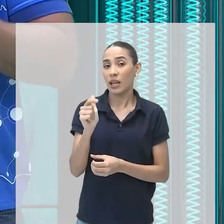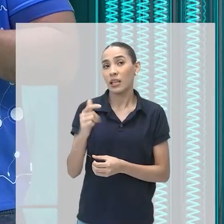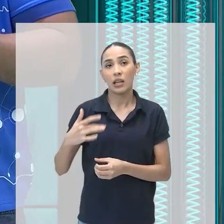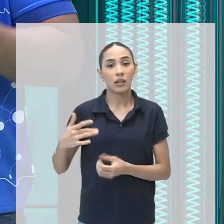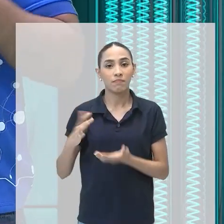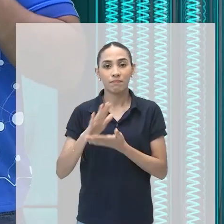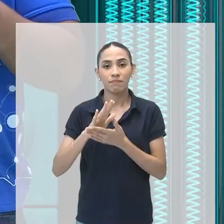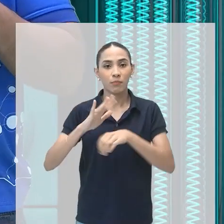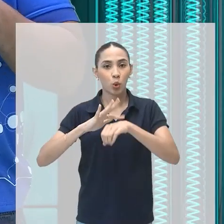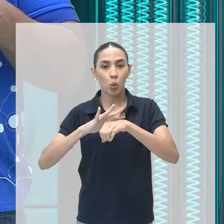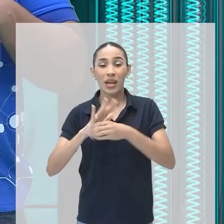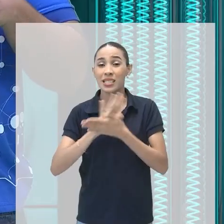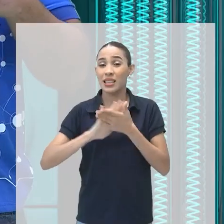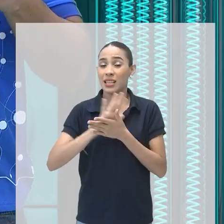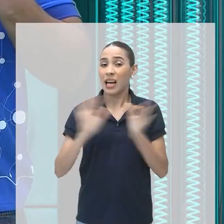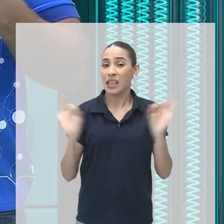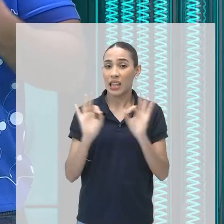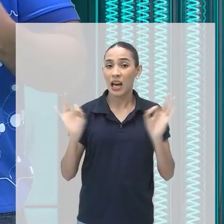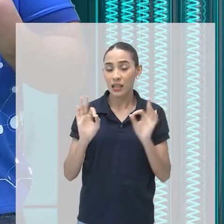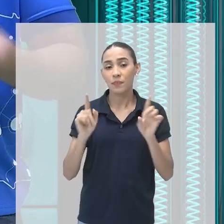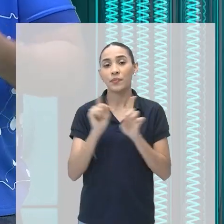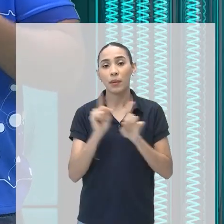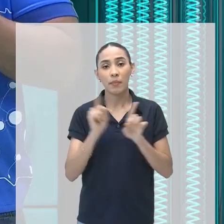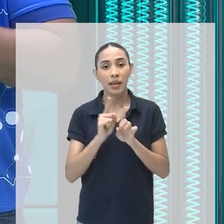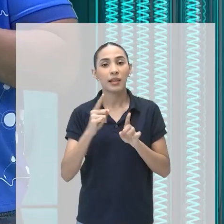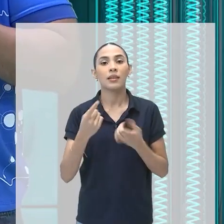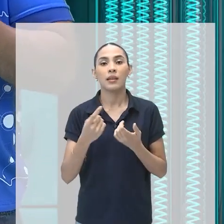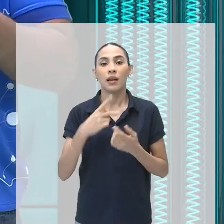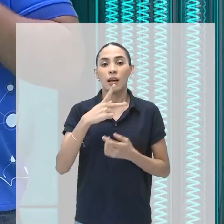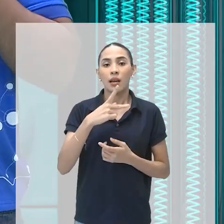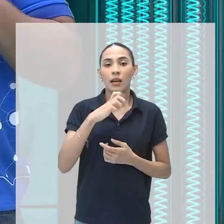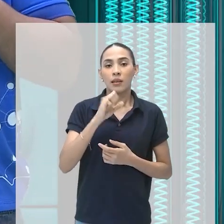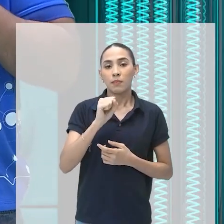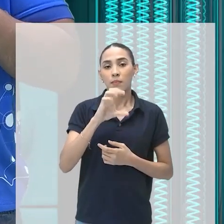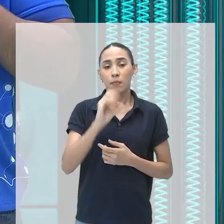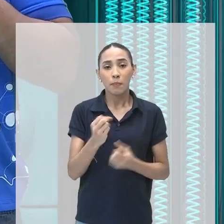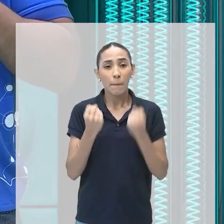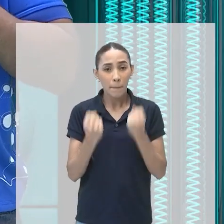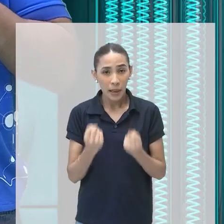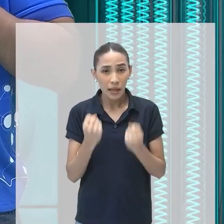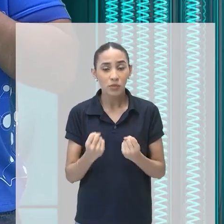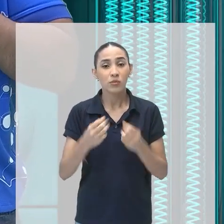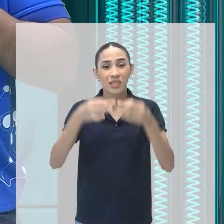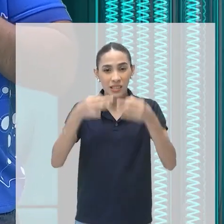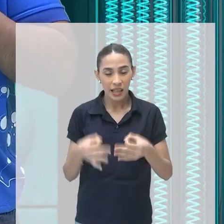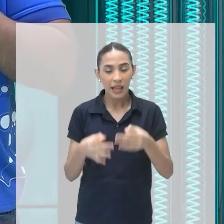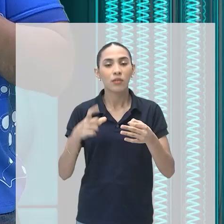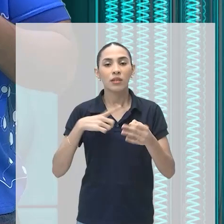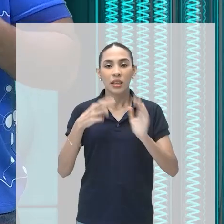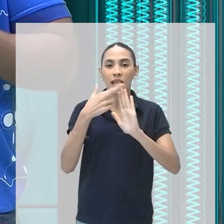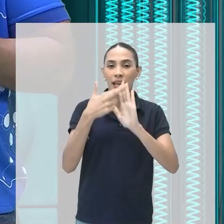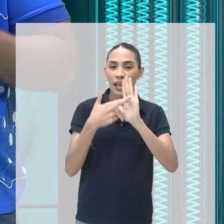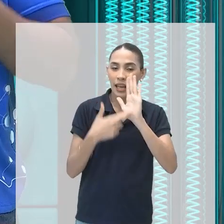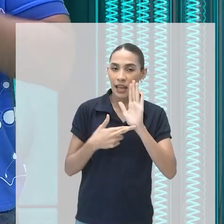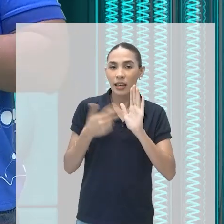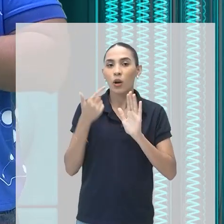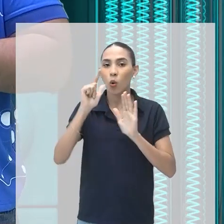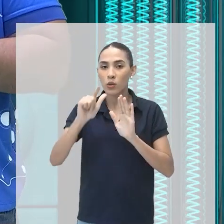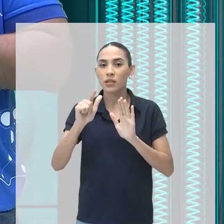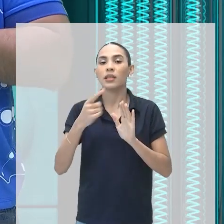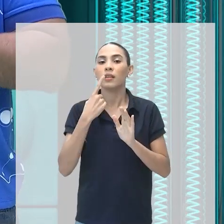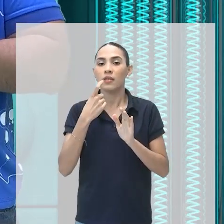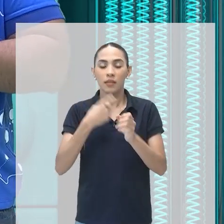nenhuma doença, que também estejam no peso ideal. Tem alguns critérios a mais que são colocados aqui para você poder